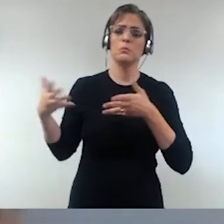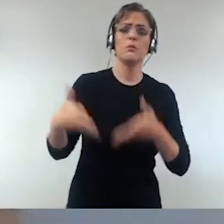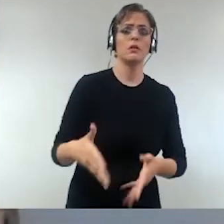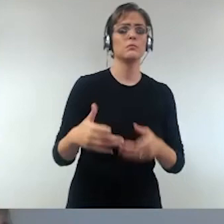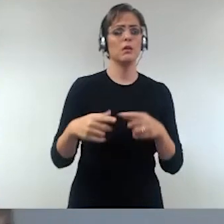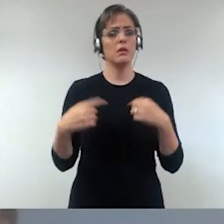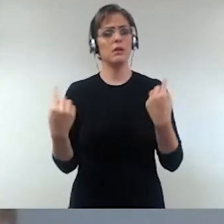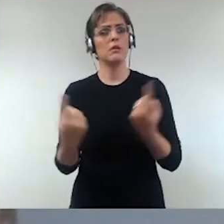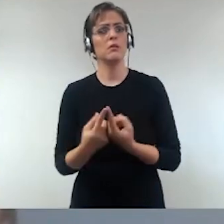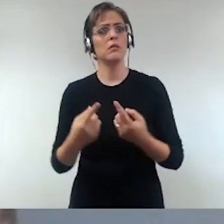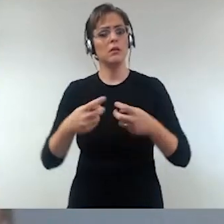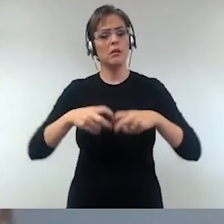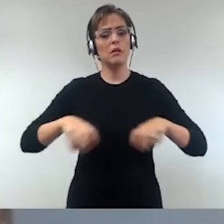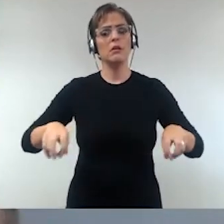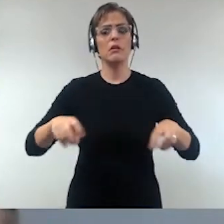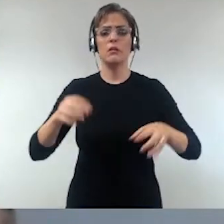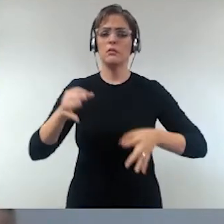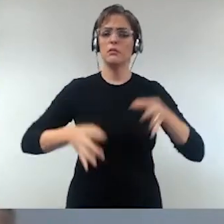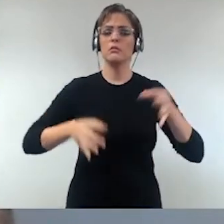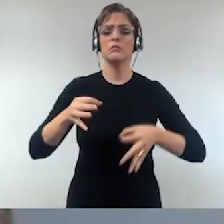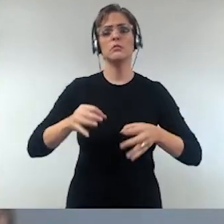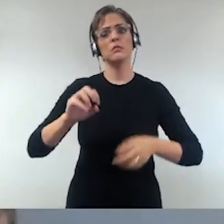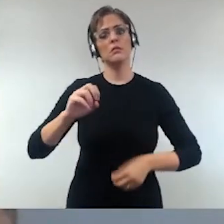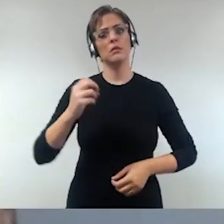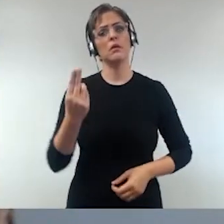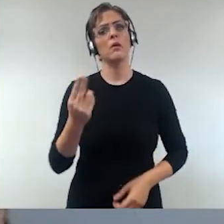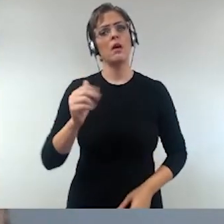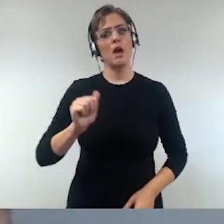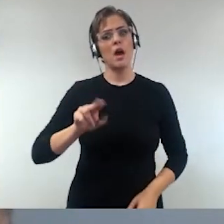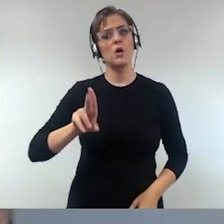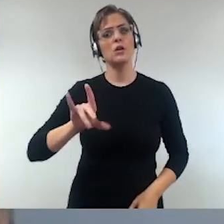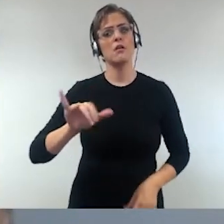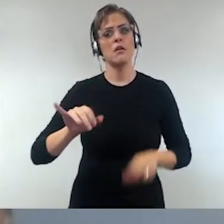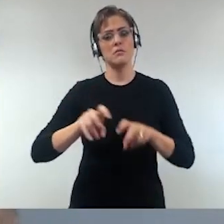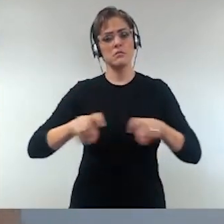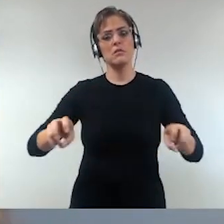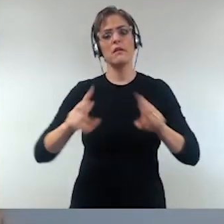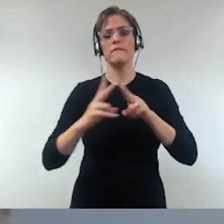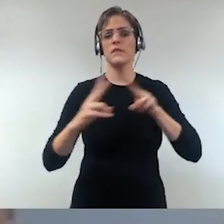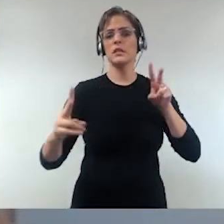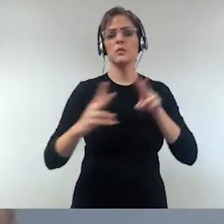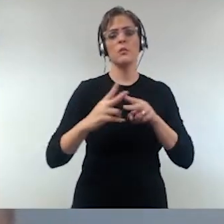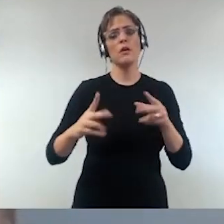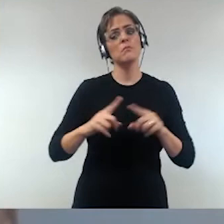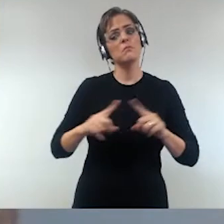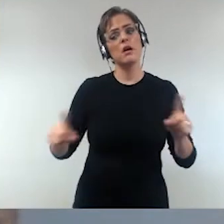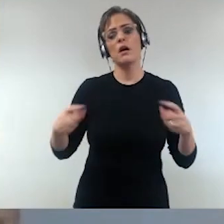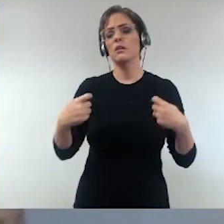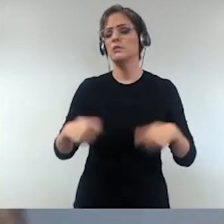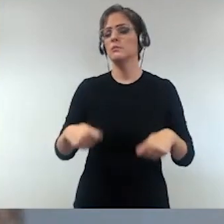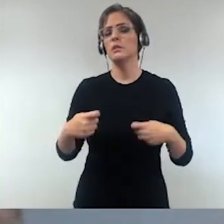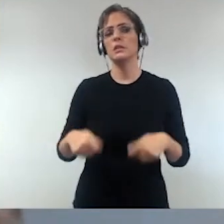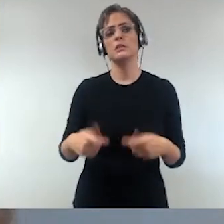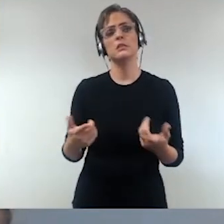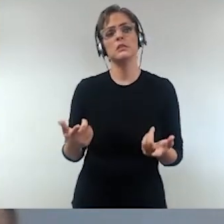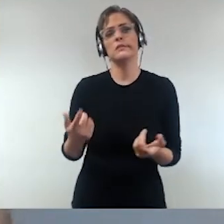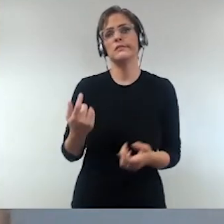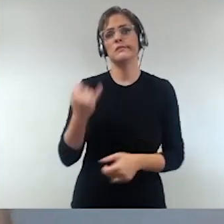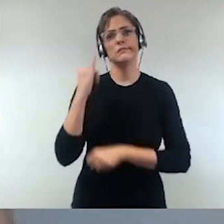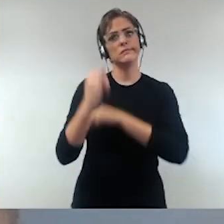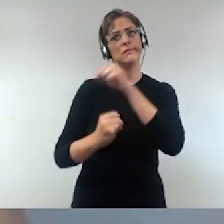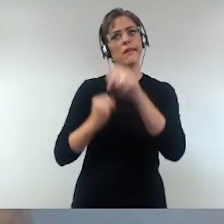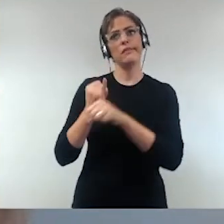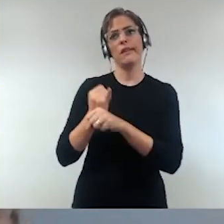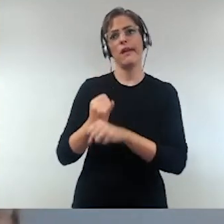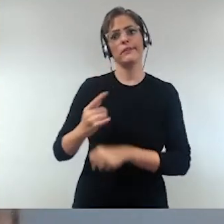de uma sessão de julgamento ou de uma audiência virtual. Mas é preciso garantir, no mínimo, que haja uma cobertura da internet em todos os